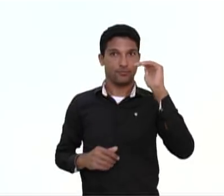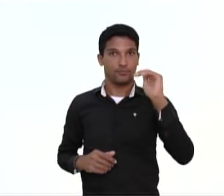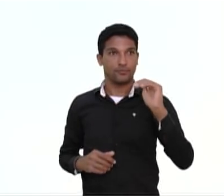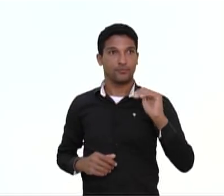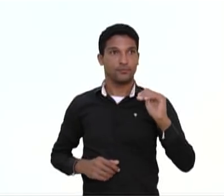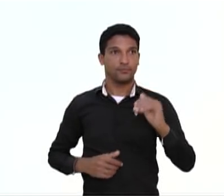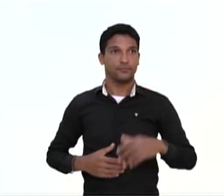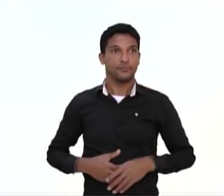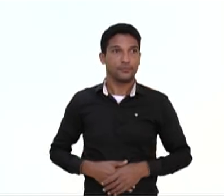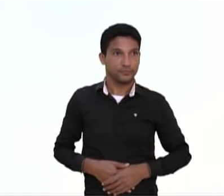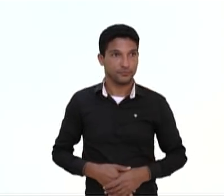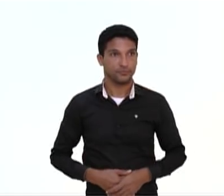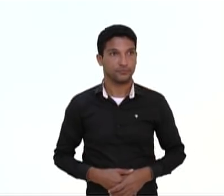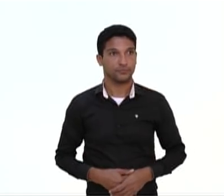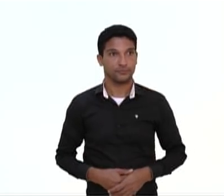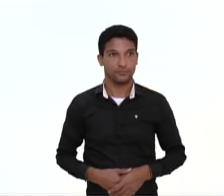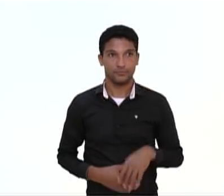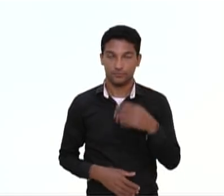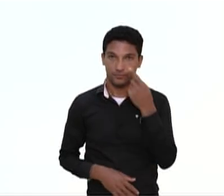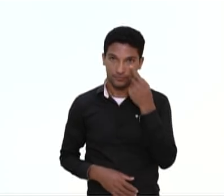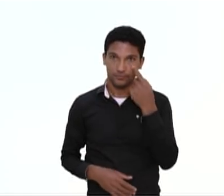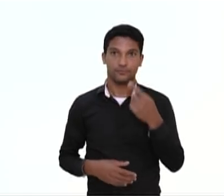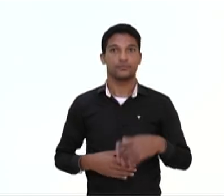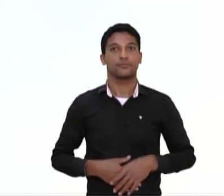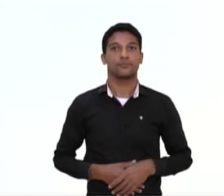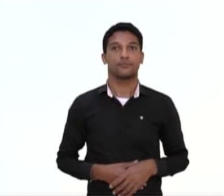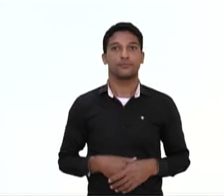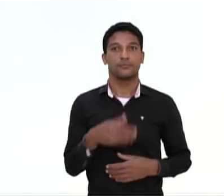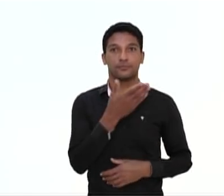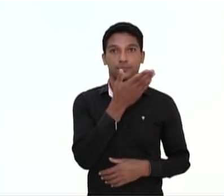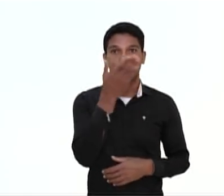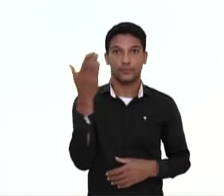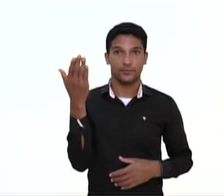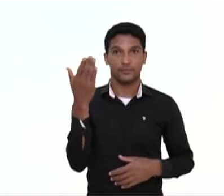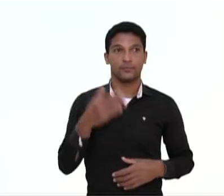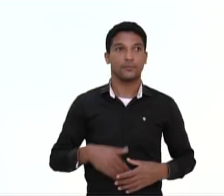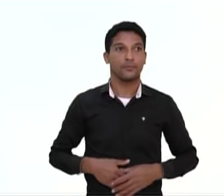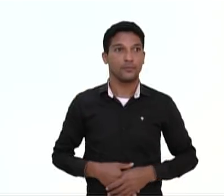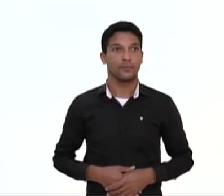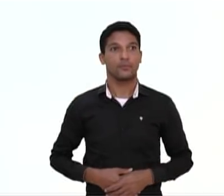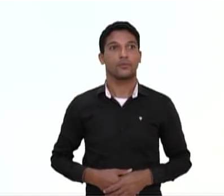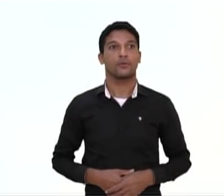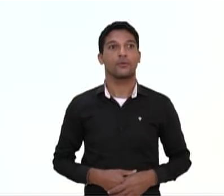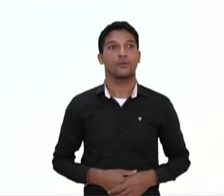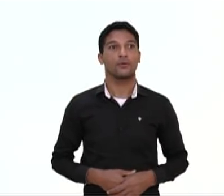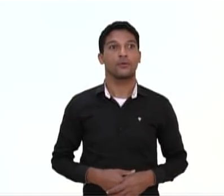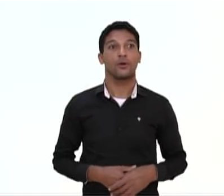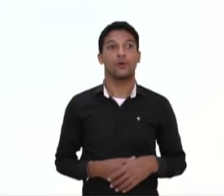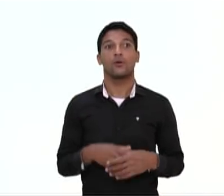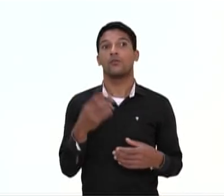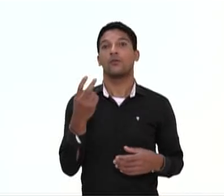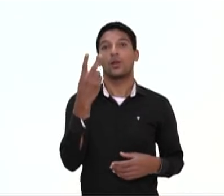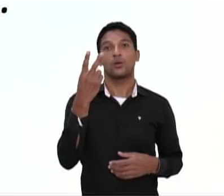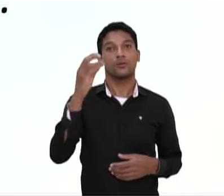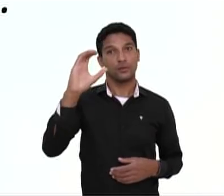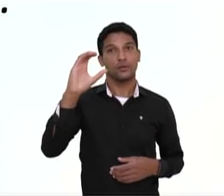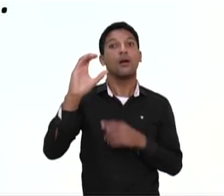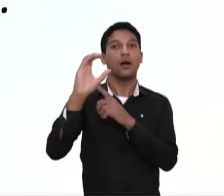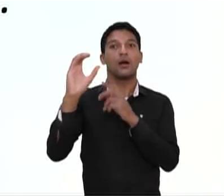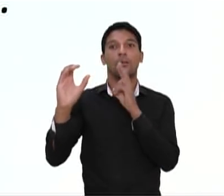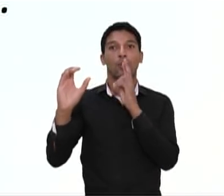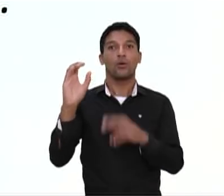vai dar 0, mais c. 0 menos 0 continua sendo 0 mais c é igual a c, logo o valor de c é